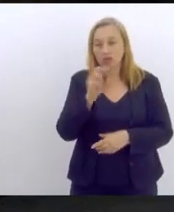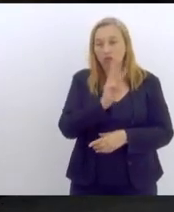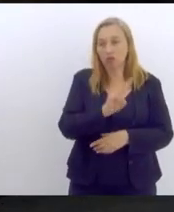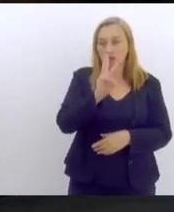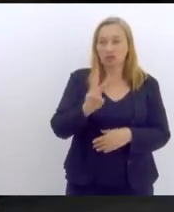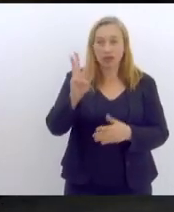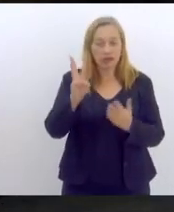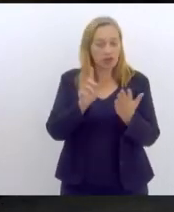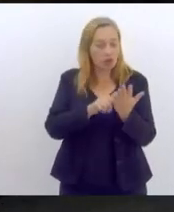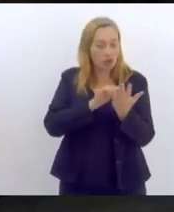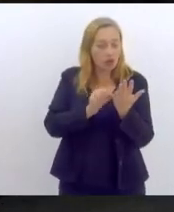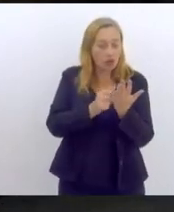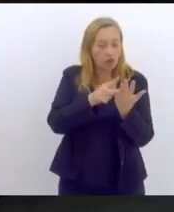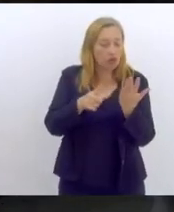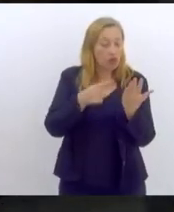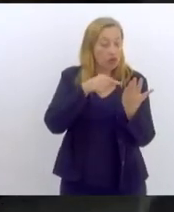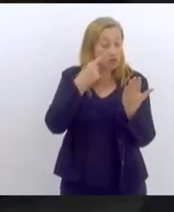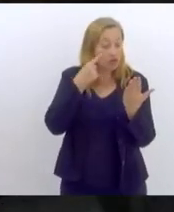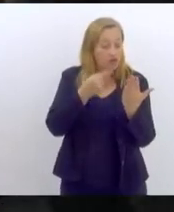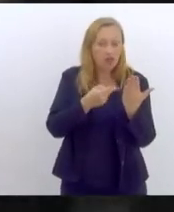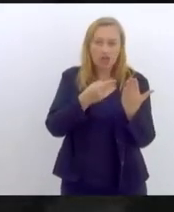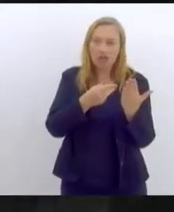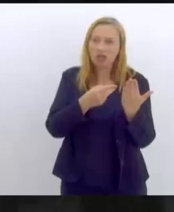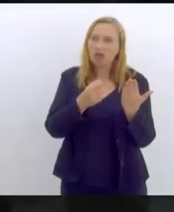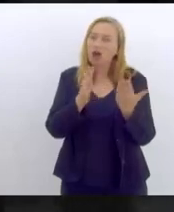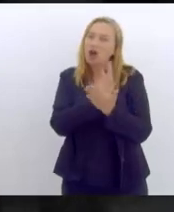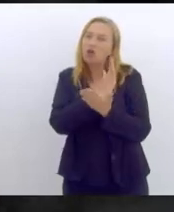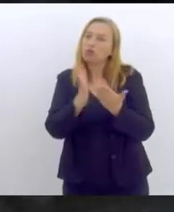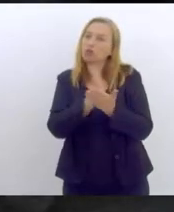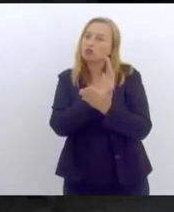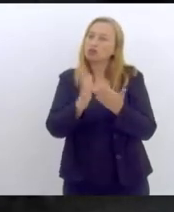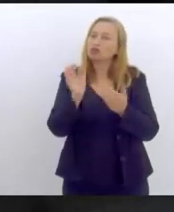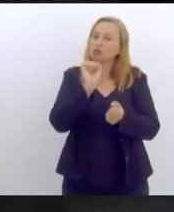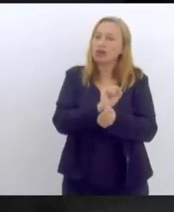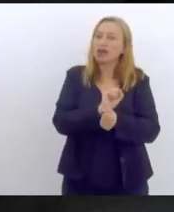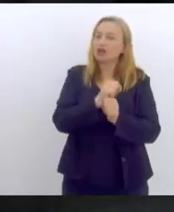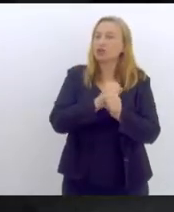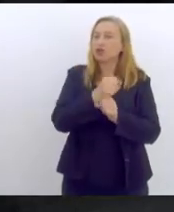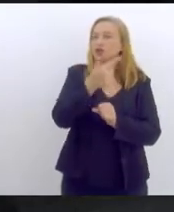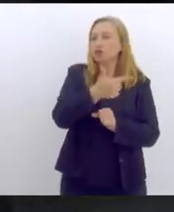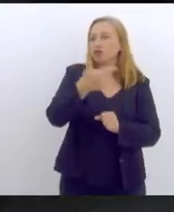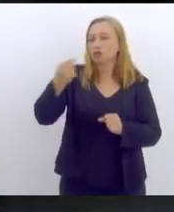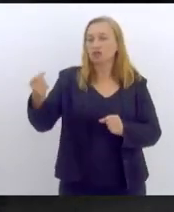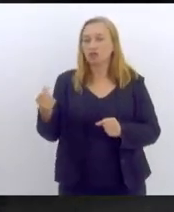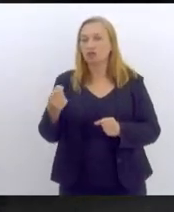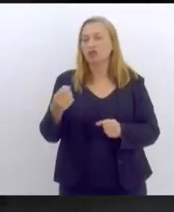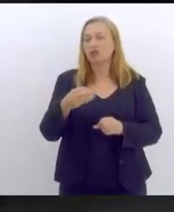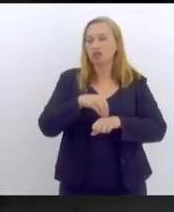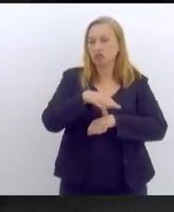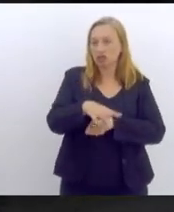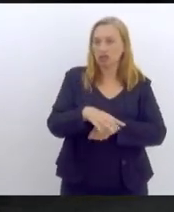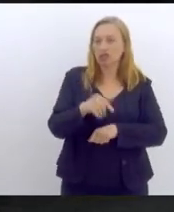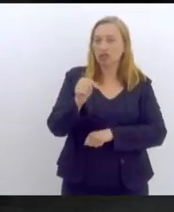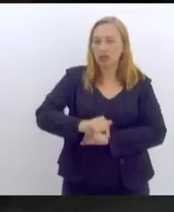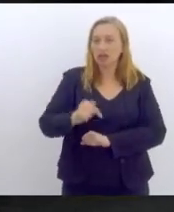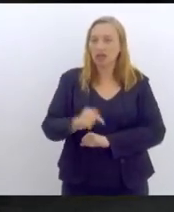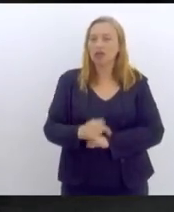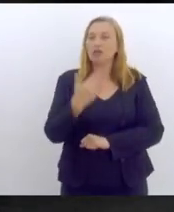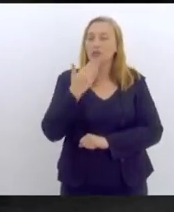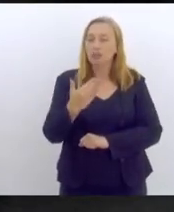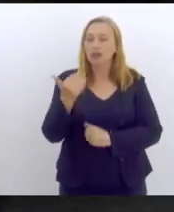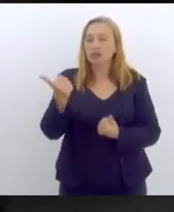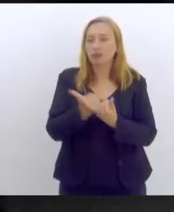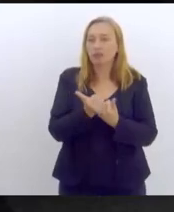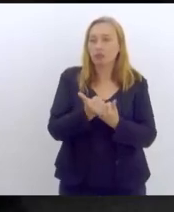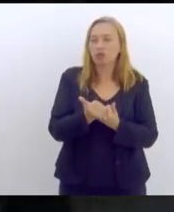nesse momento e você percebe que alguns pararam no ano de 2020. Então, vou fazer uma indicação aqui, peço apoio